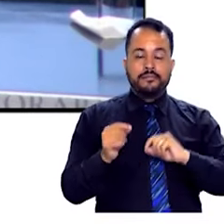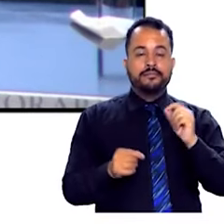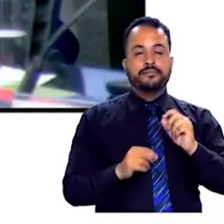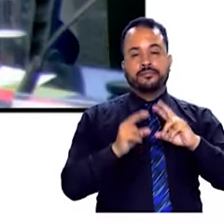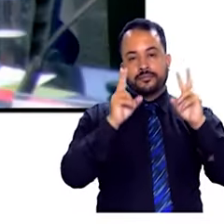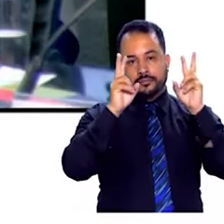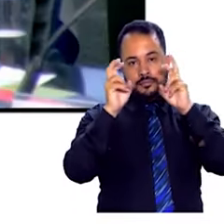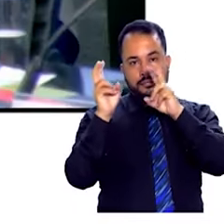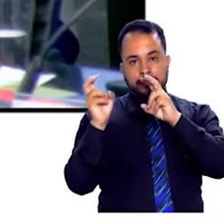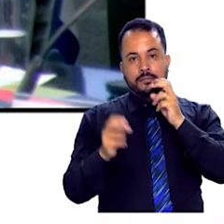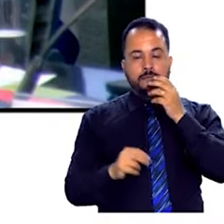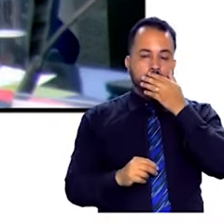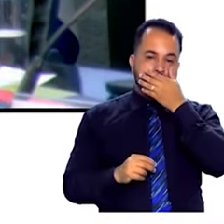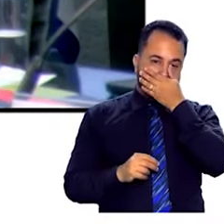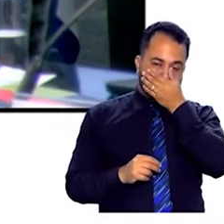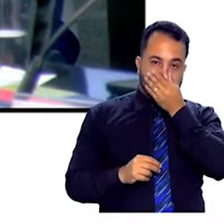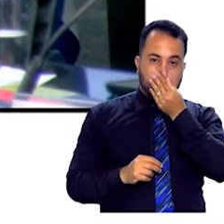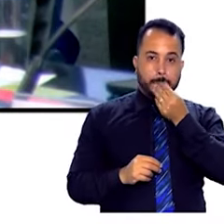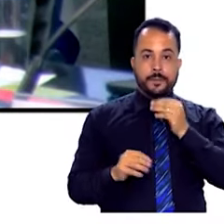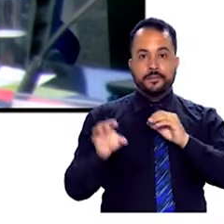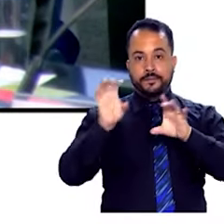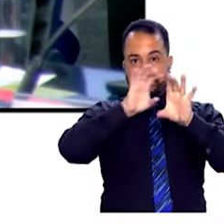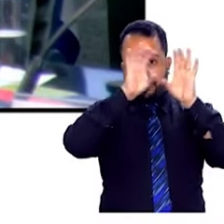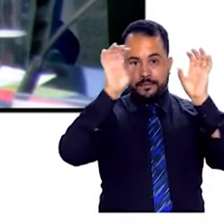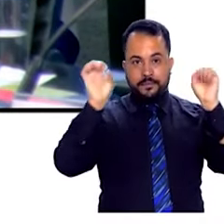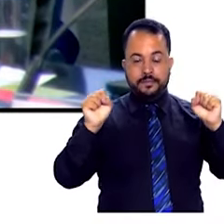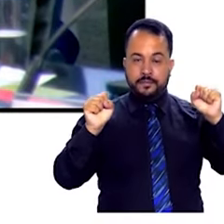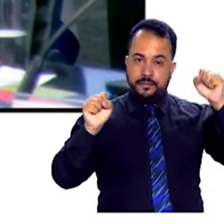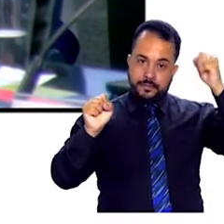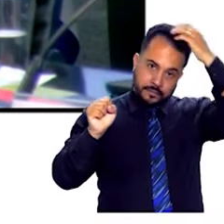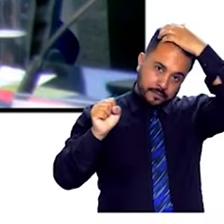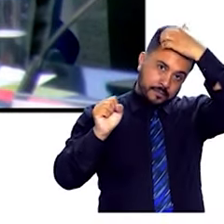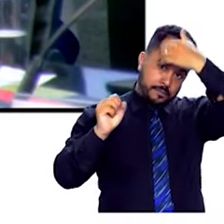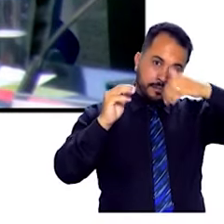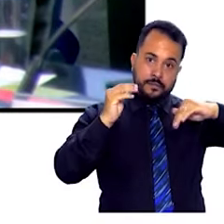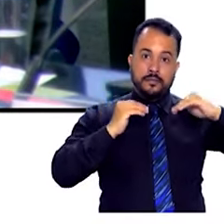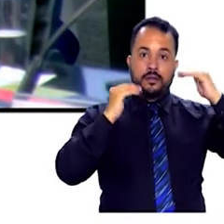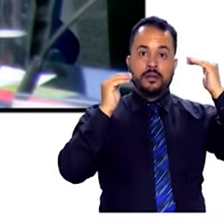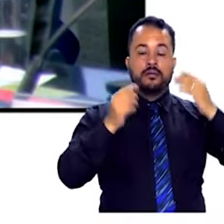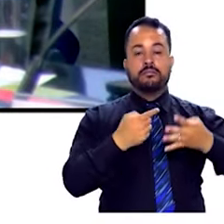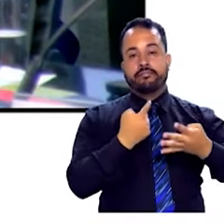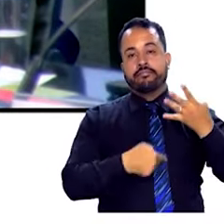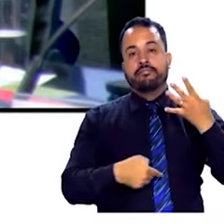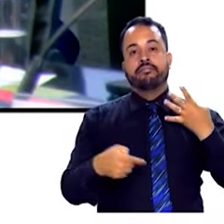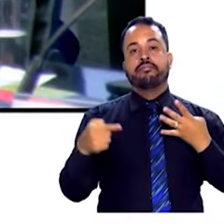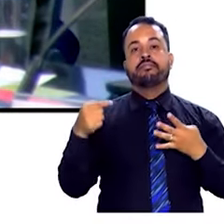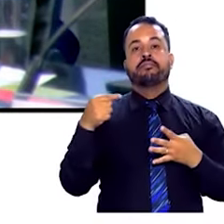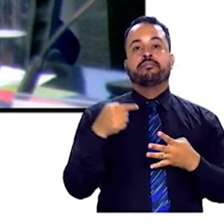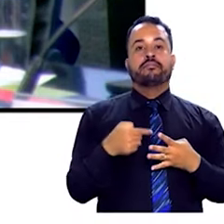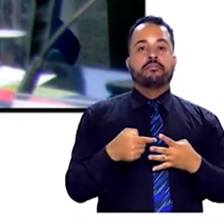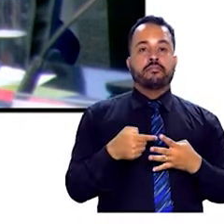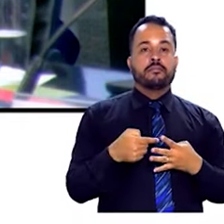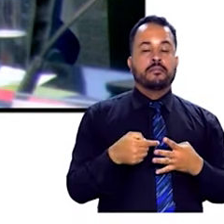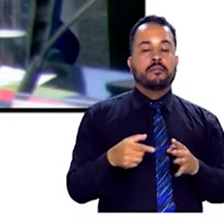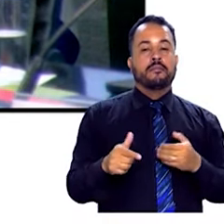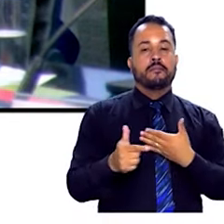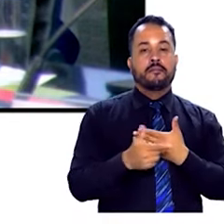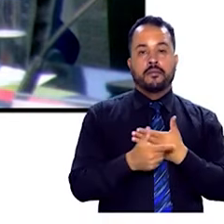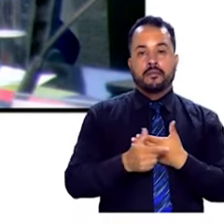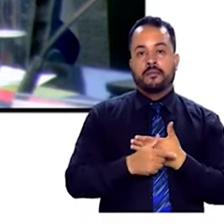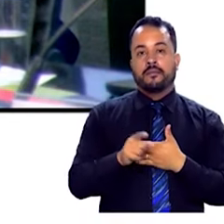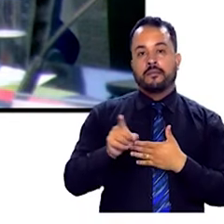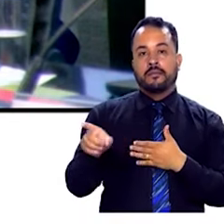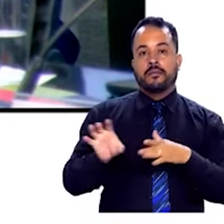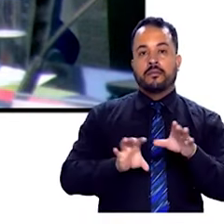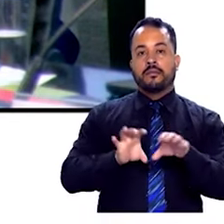temática os tribunais de último grau desempenhar papel crucial na formação da